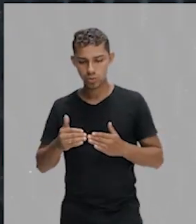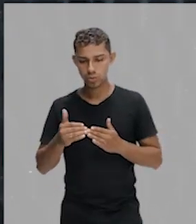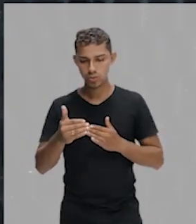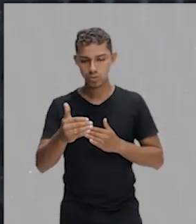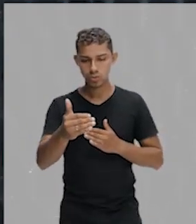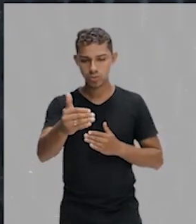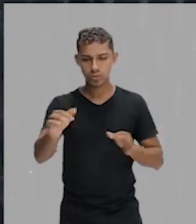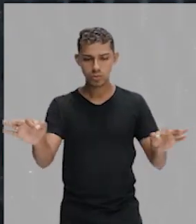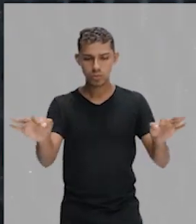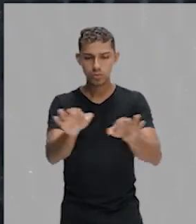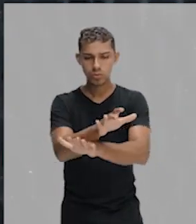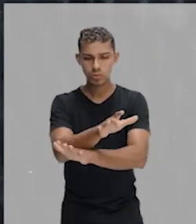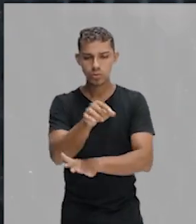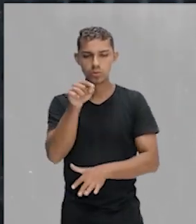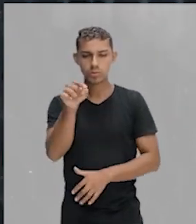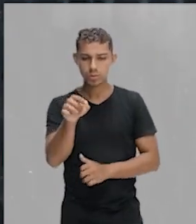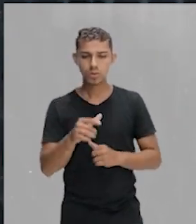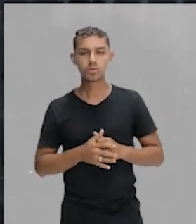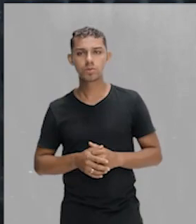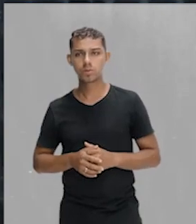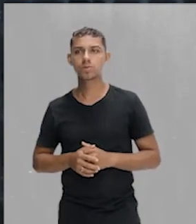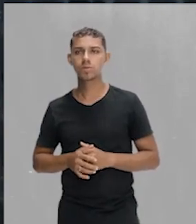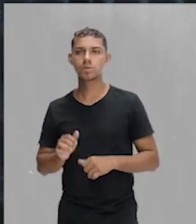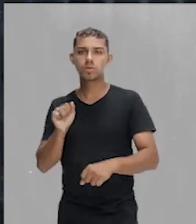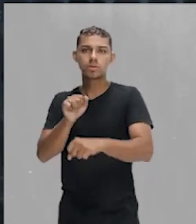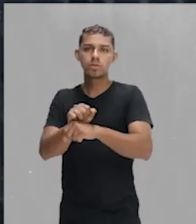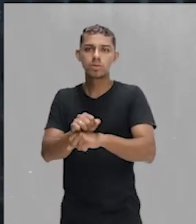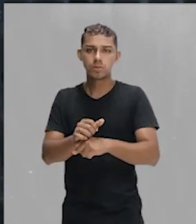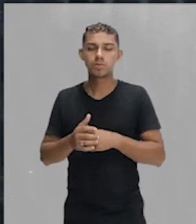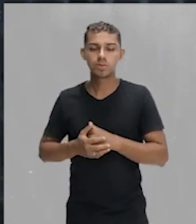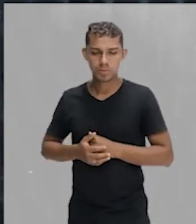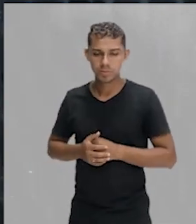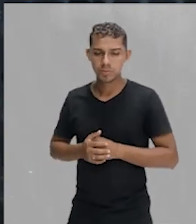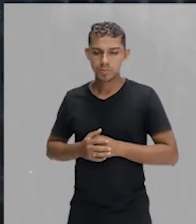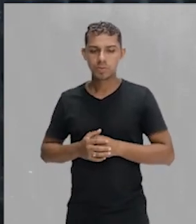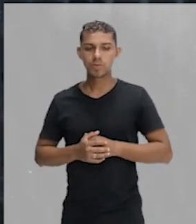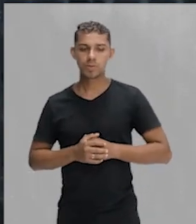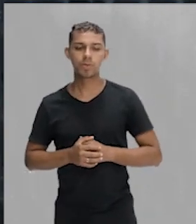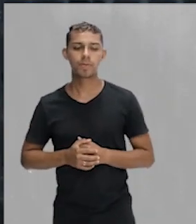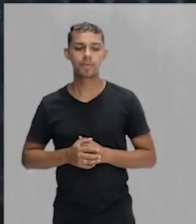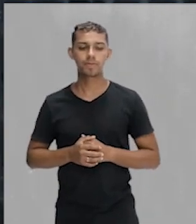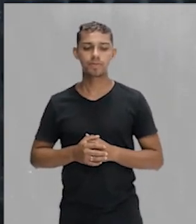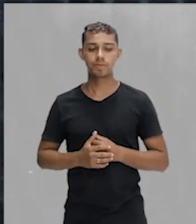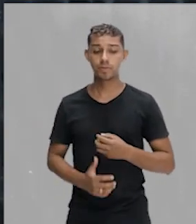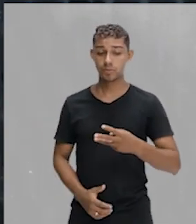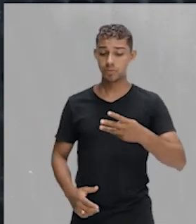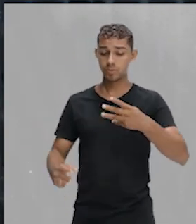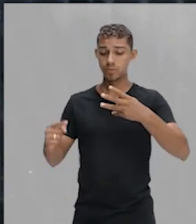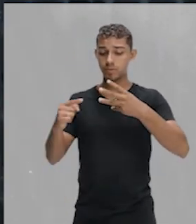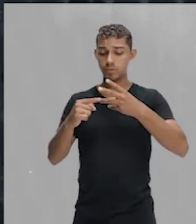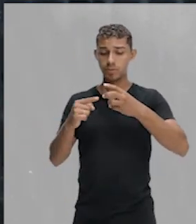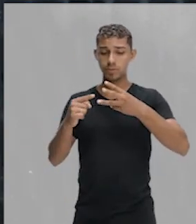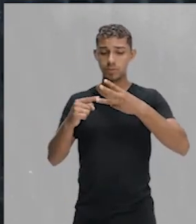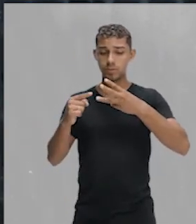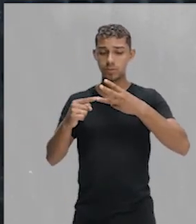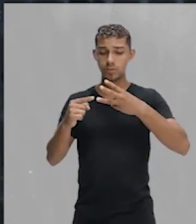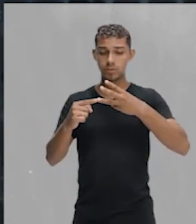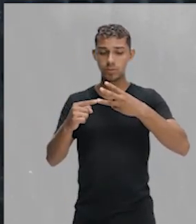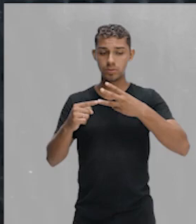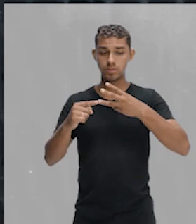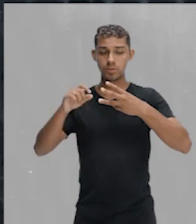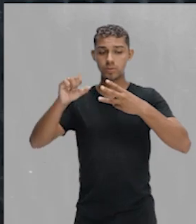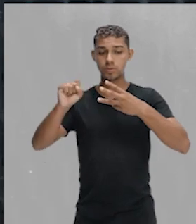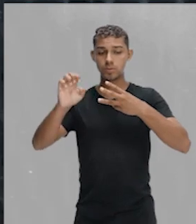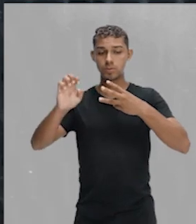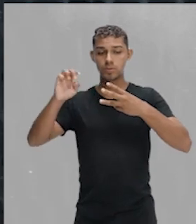a minha avenida terminou, que eu tenho que parar bem ali, tá ok? Aí eu tenho sinais, eu coloquei só 3 aqui, tá? Eu tenho